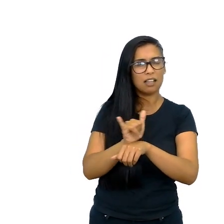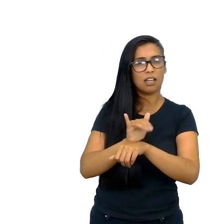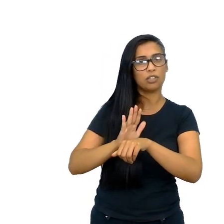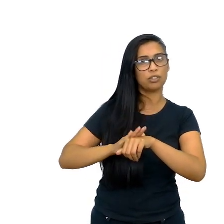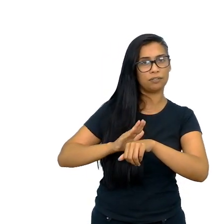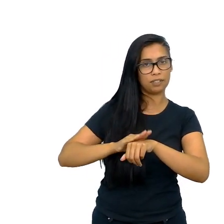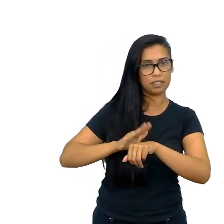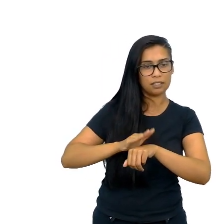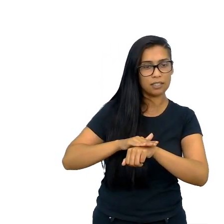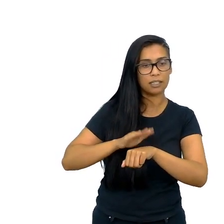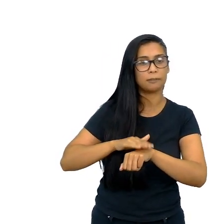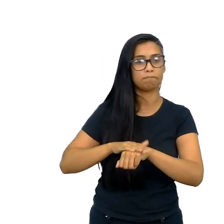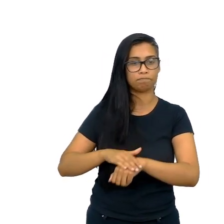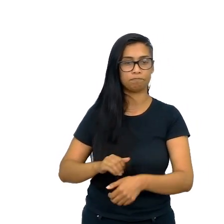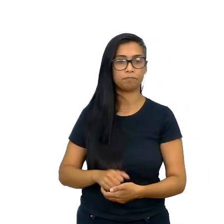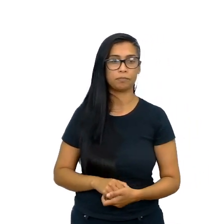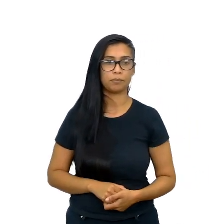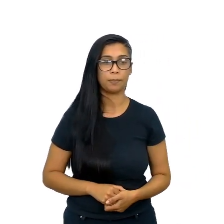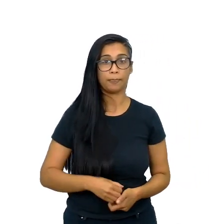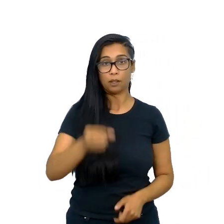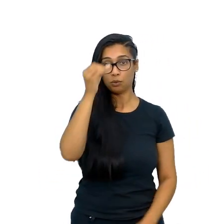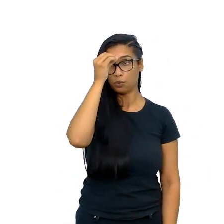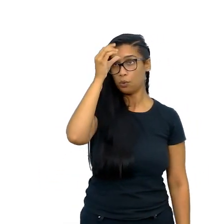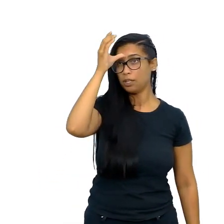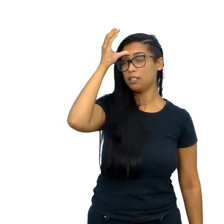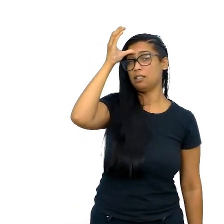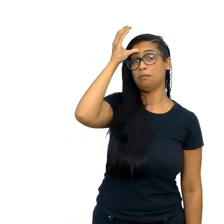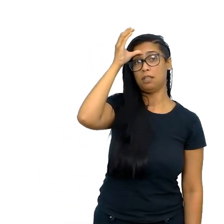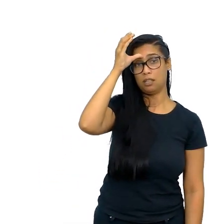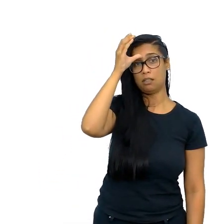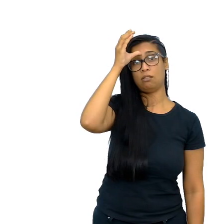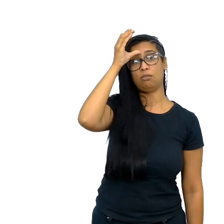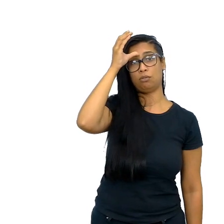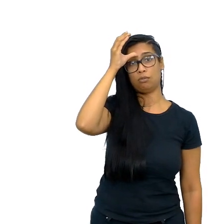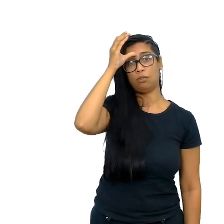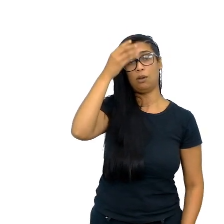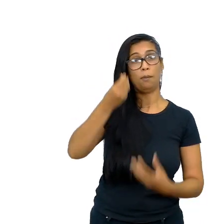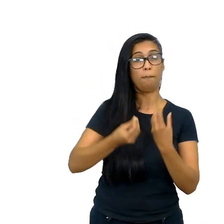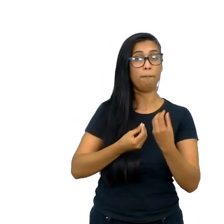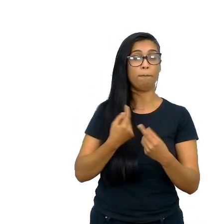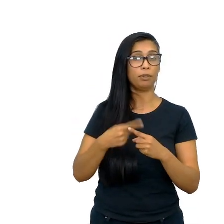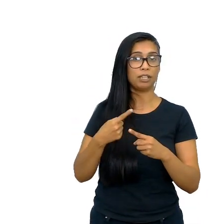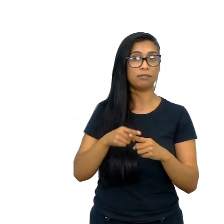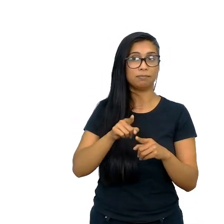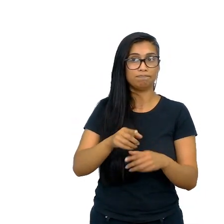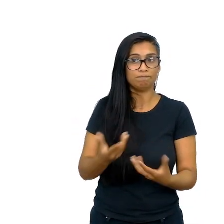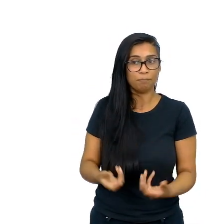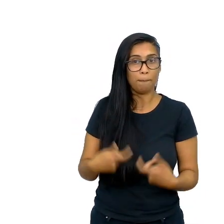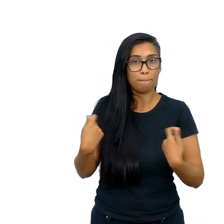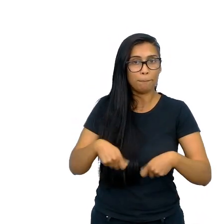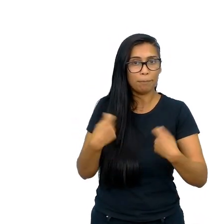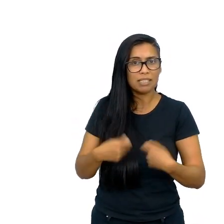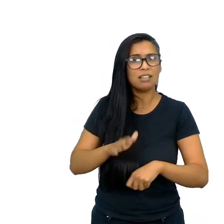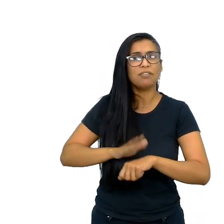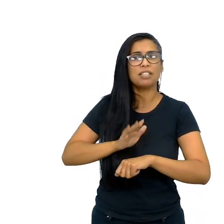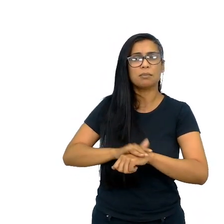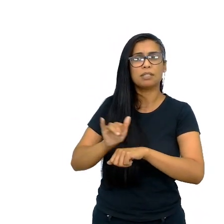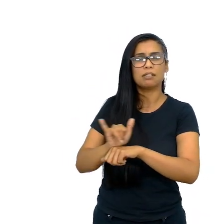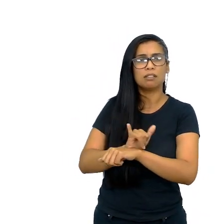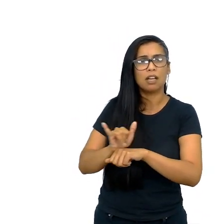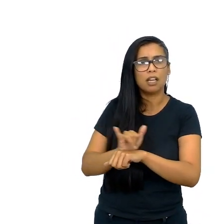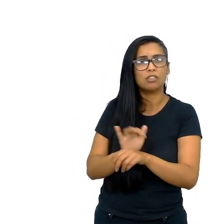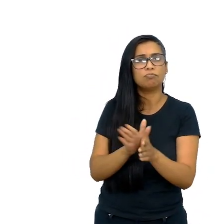mais estratégico, né, de conhecimentos aí da compreensão, como, por exemplo, a ativação de conhecimento de mundos,